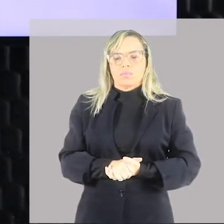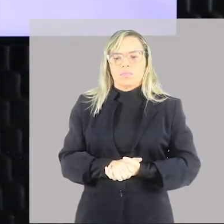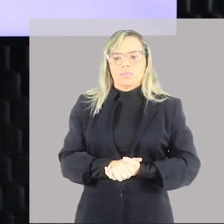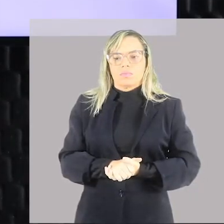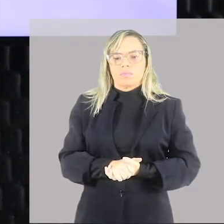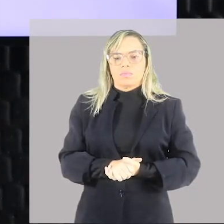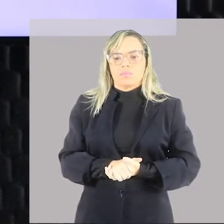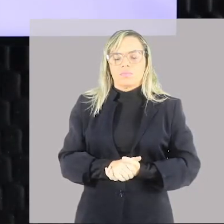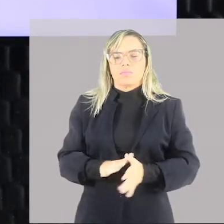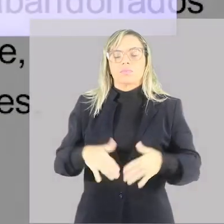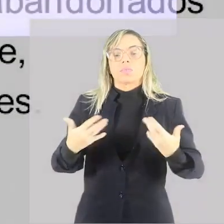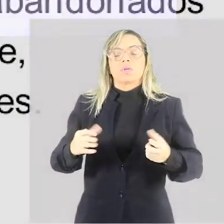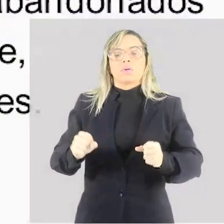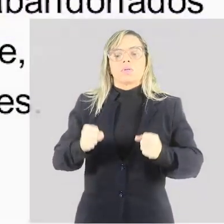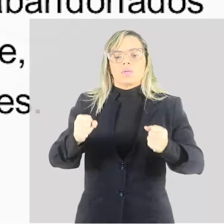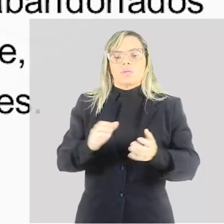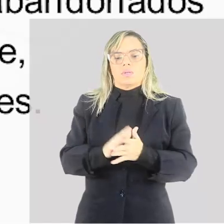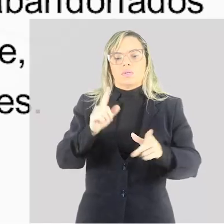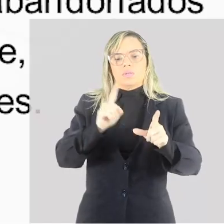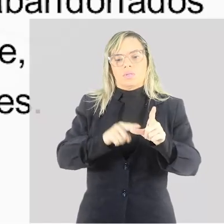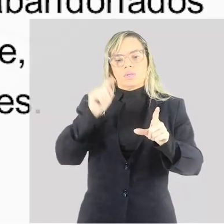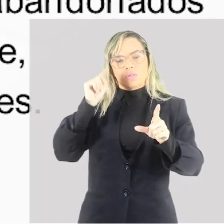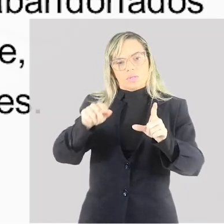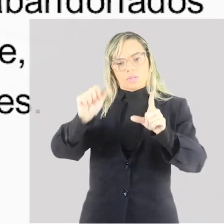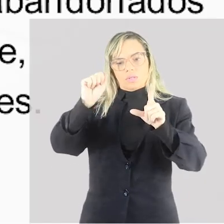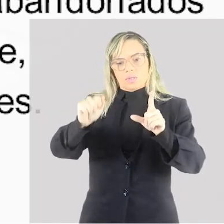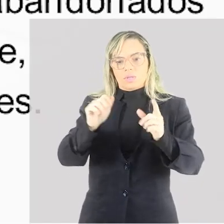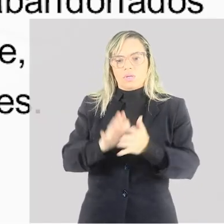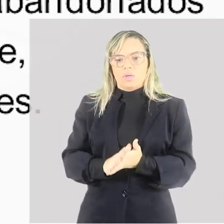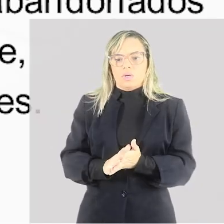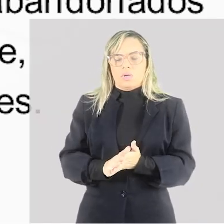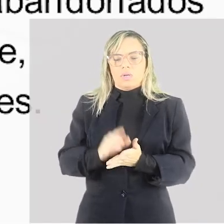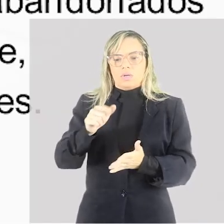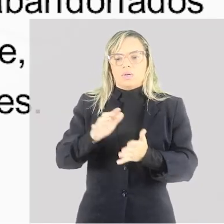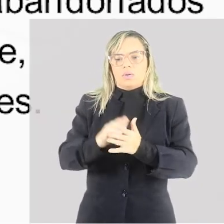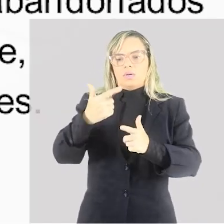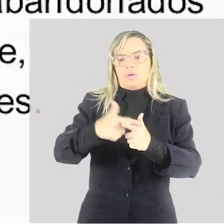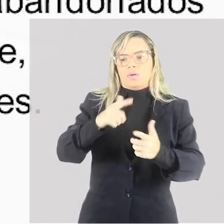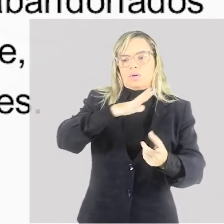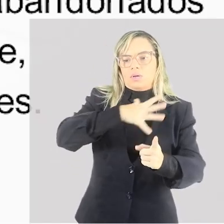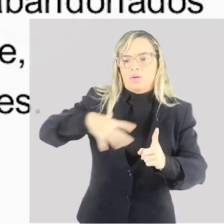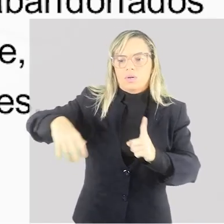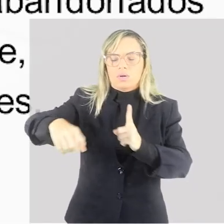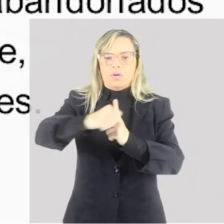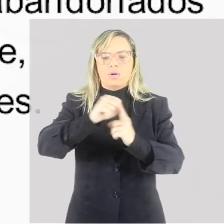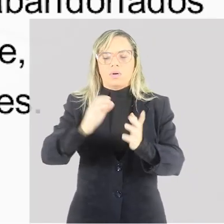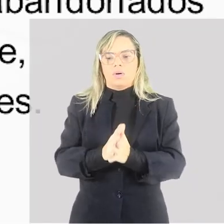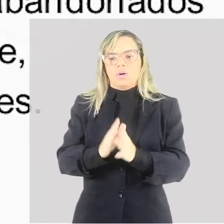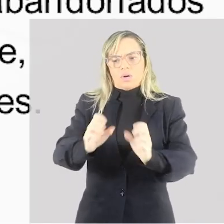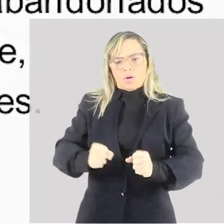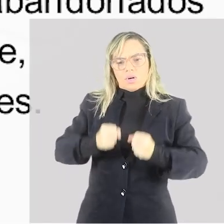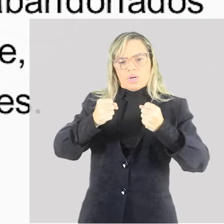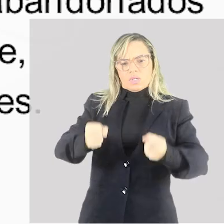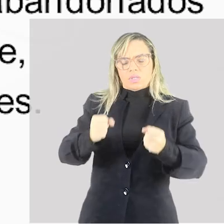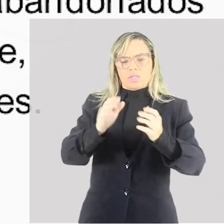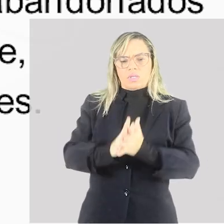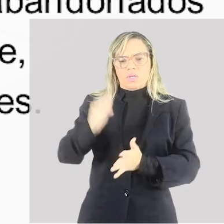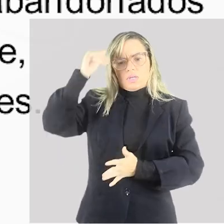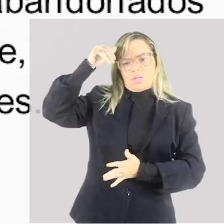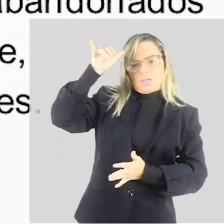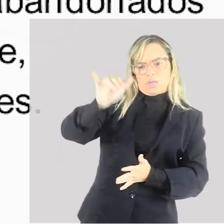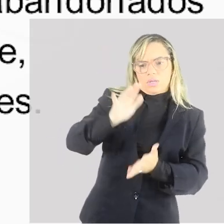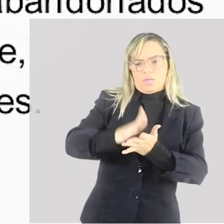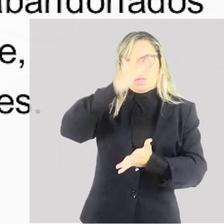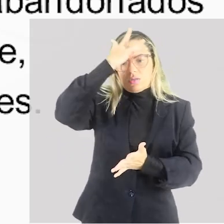podemos afirmar o quê? Boa parte dos problemas da sociedade poderiam ser evitados se as pessoas buscassem